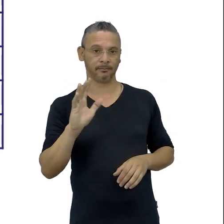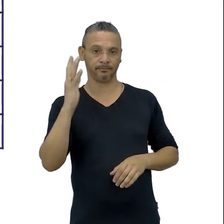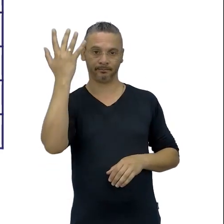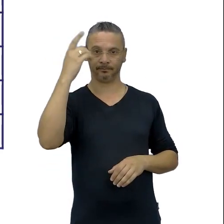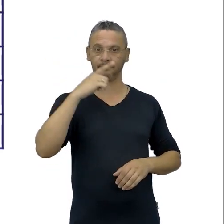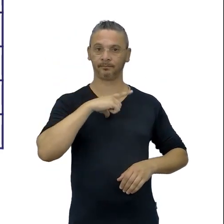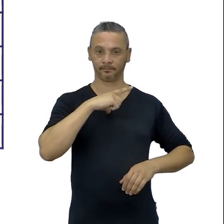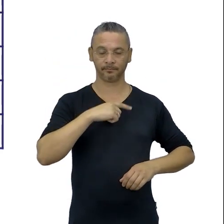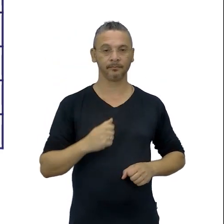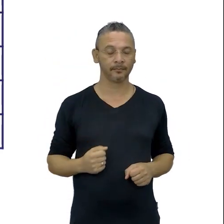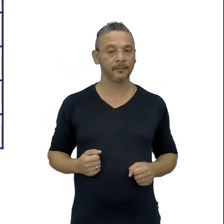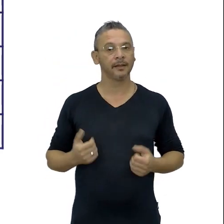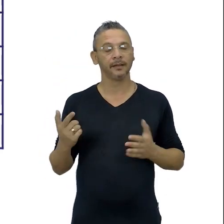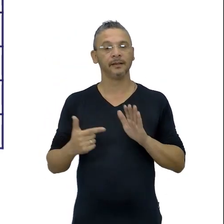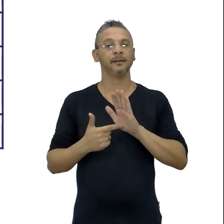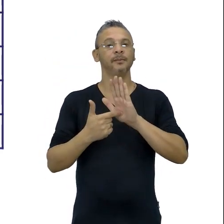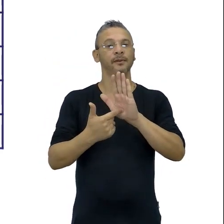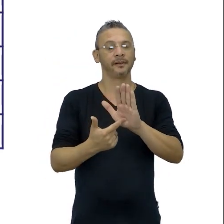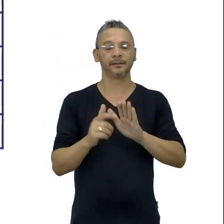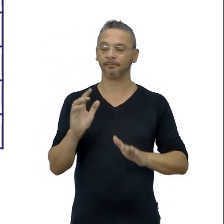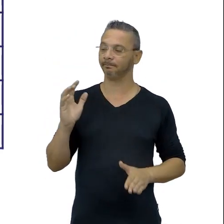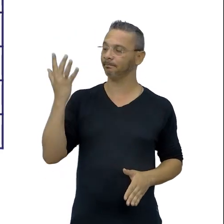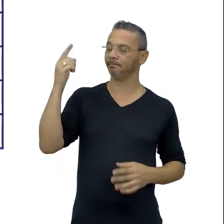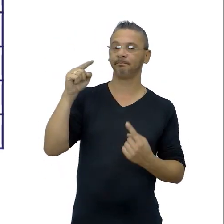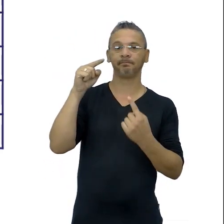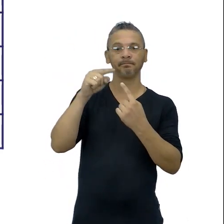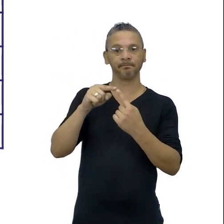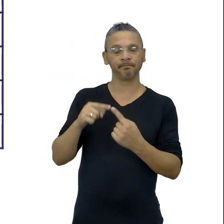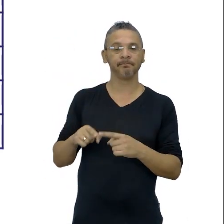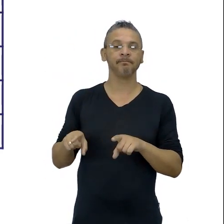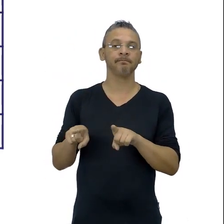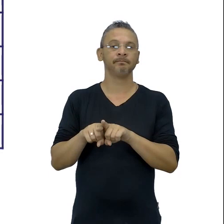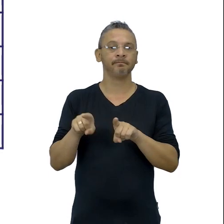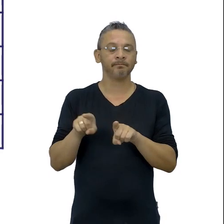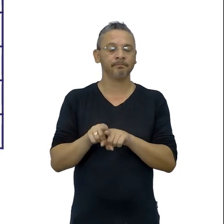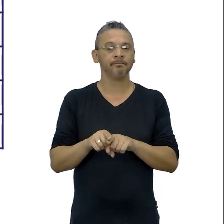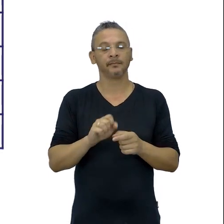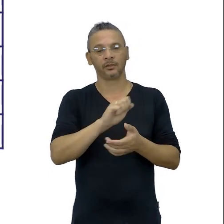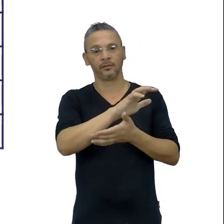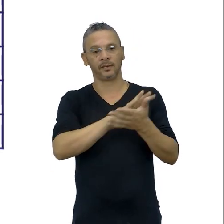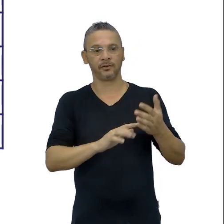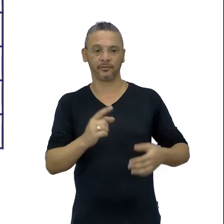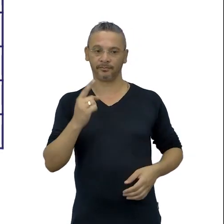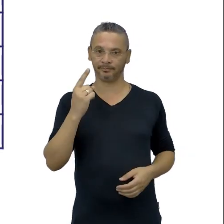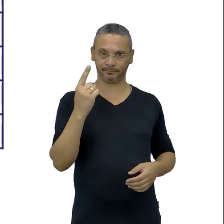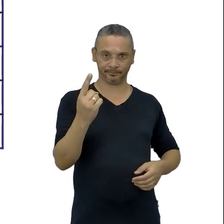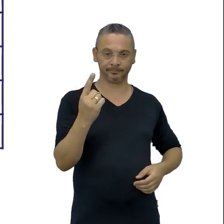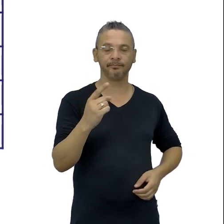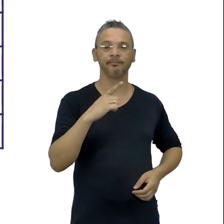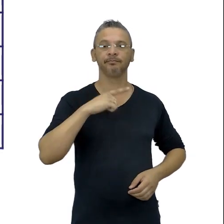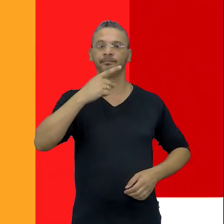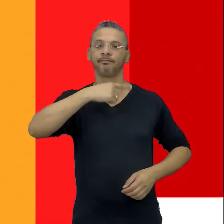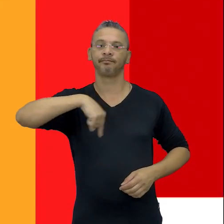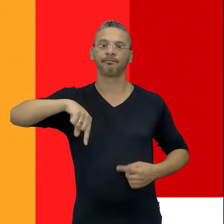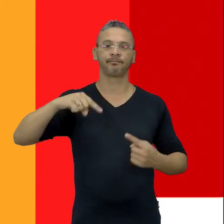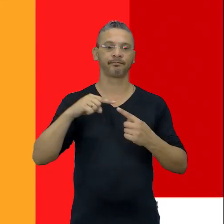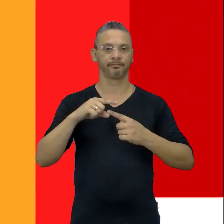né. E essa é a apresentação da situação da sequência de atividades 1 que nós estamos